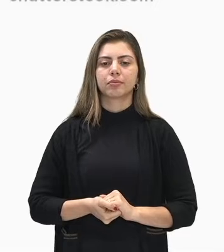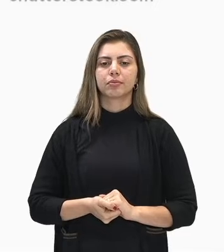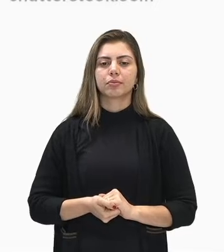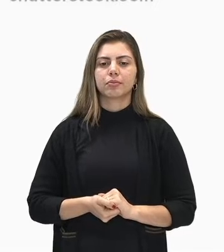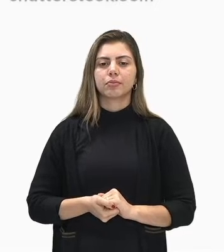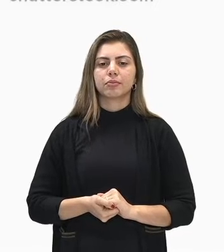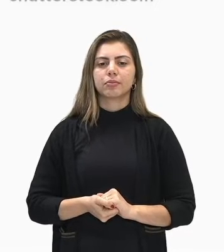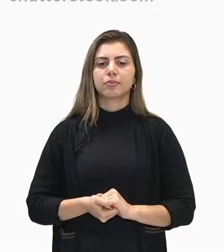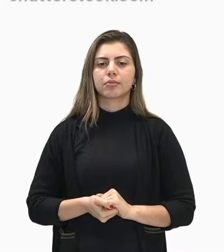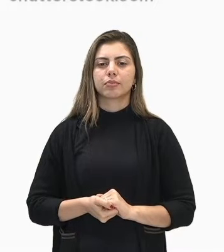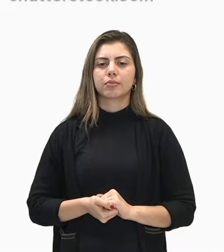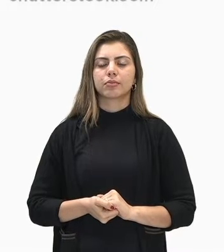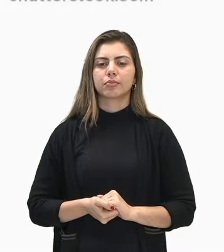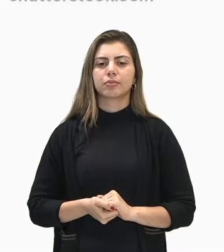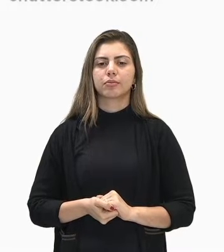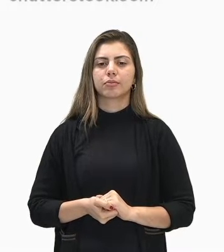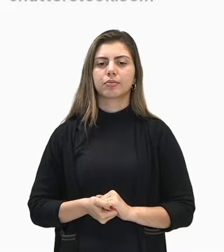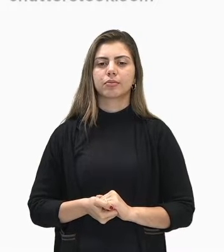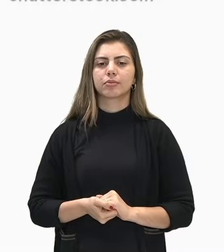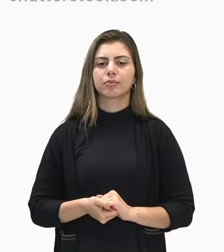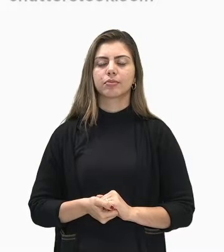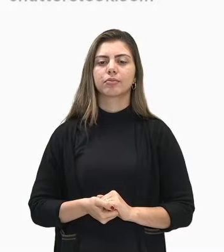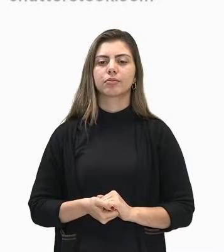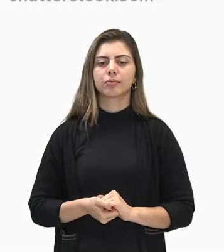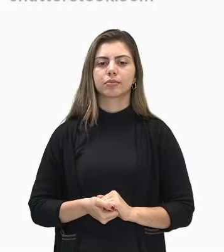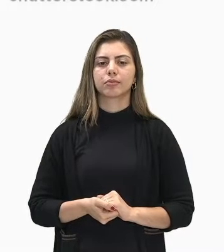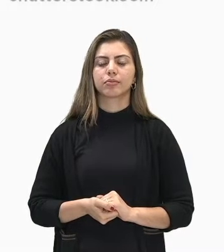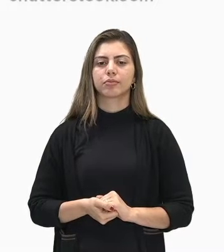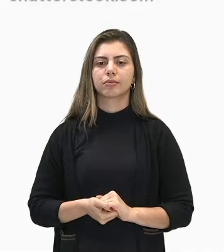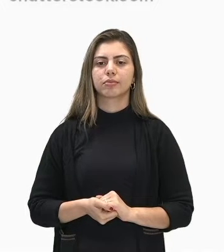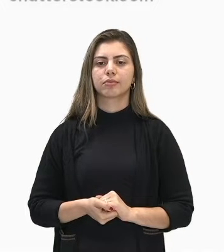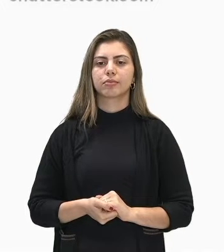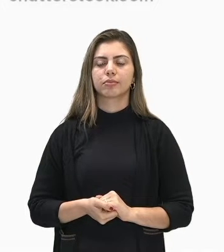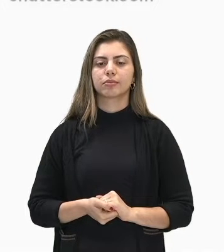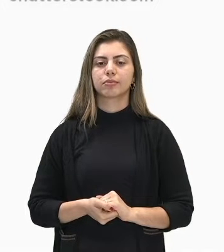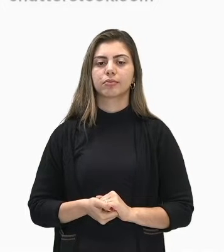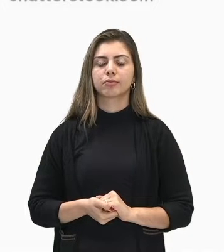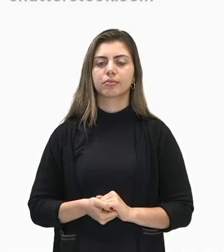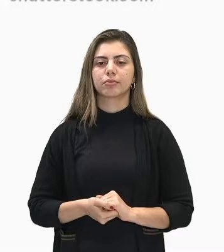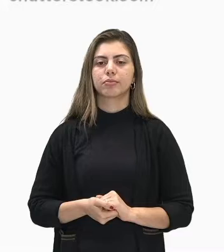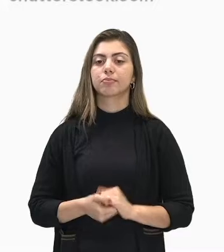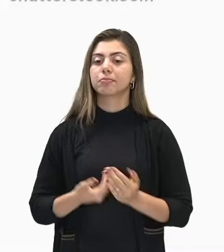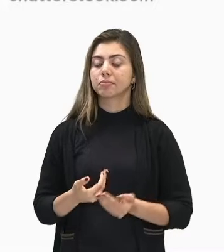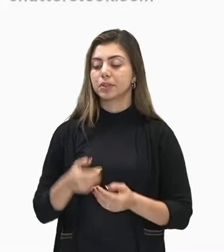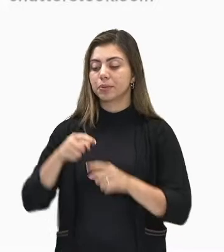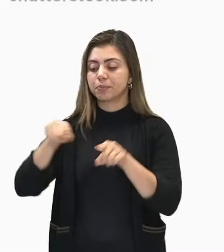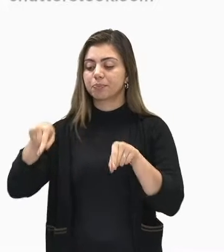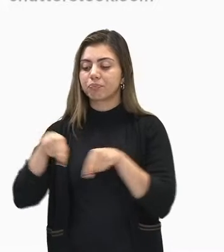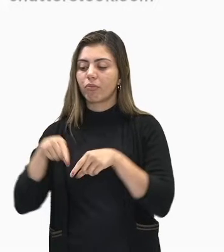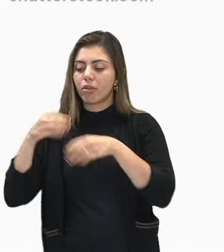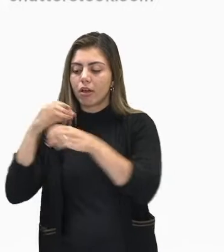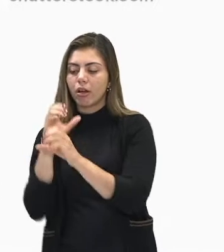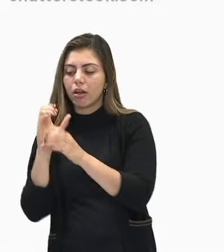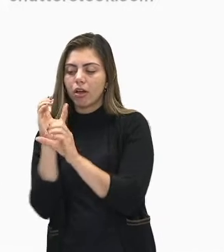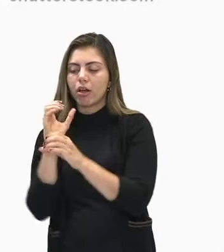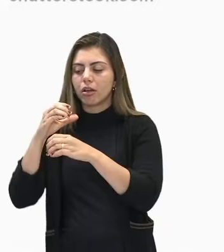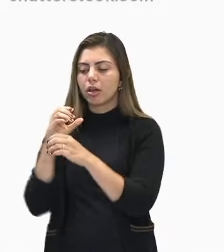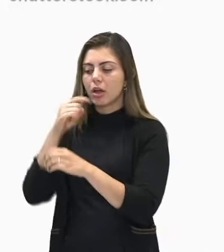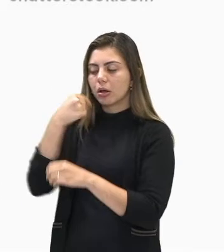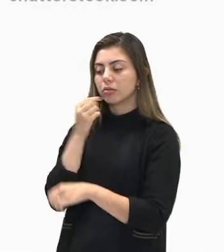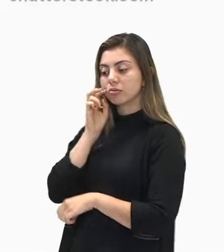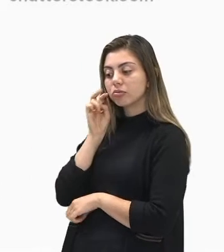elas são demonstradas, né, no laboratório, elas se